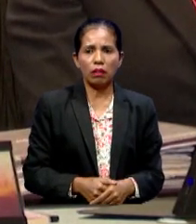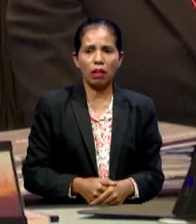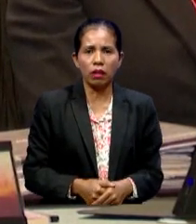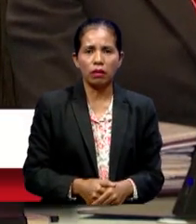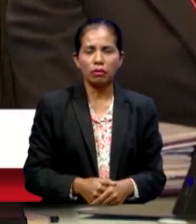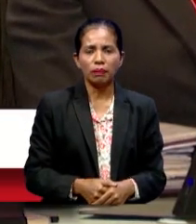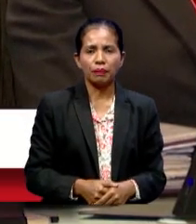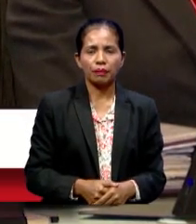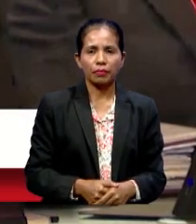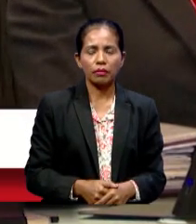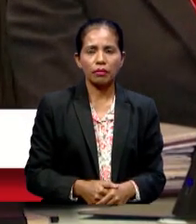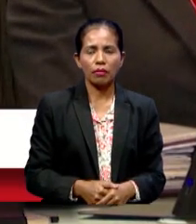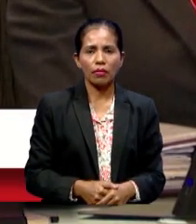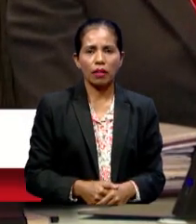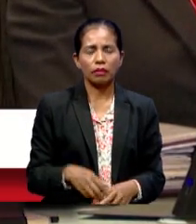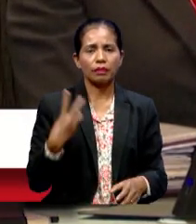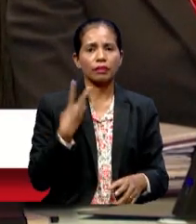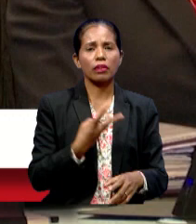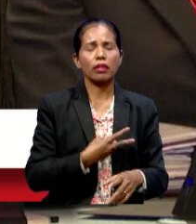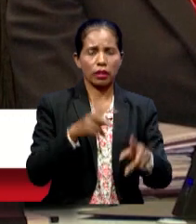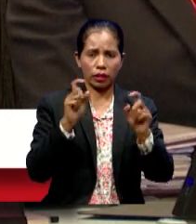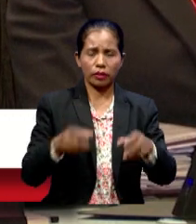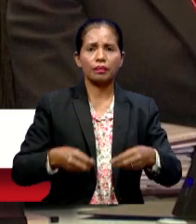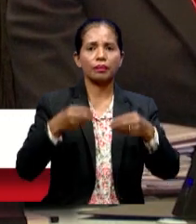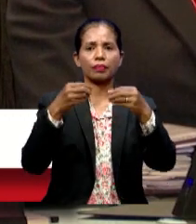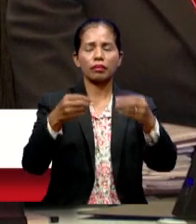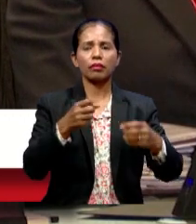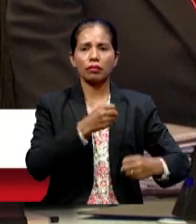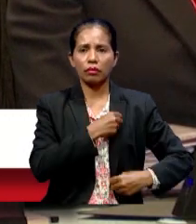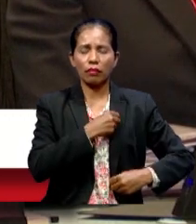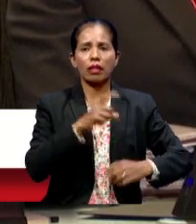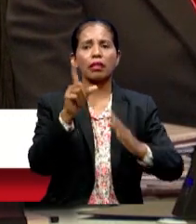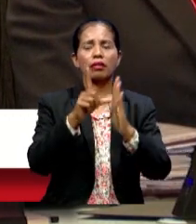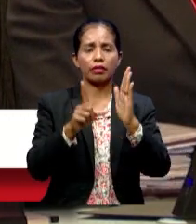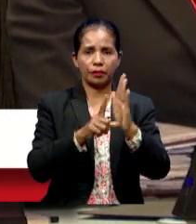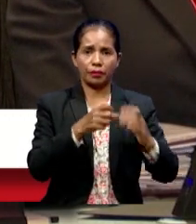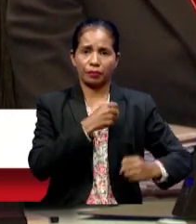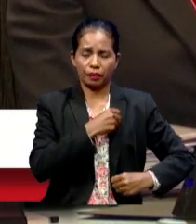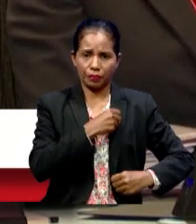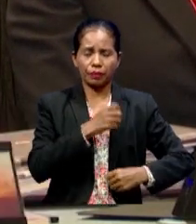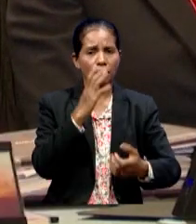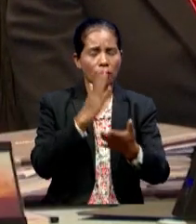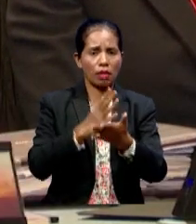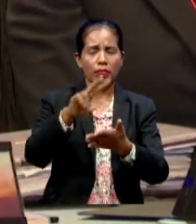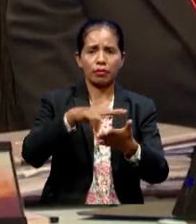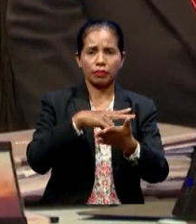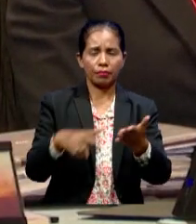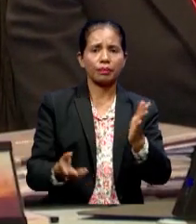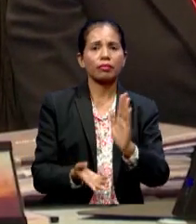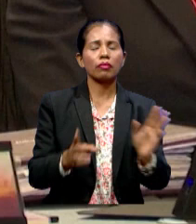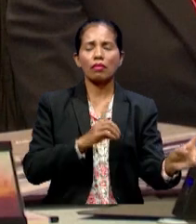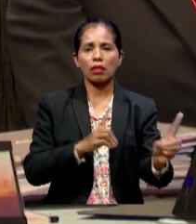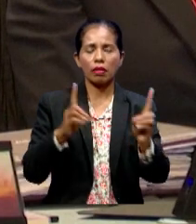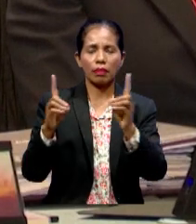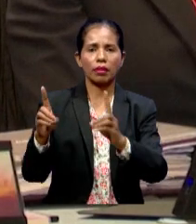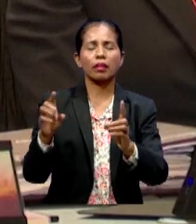the military regime. Ita tem que for pressão ba regime militar Myanmar a to rapar a violência, a to implementa consenso ponto